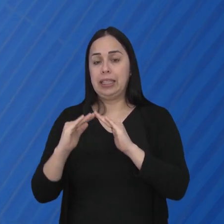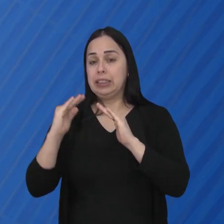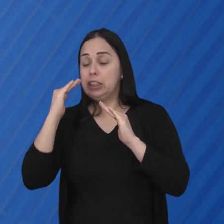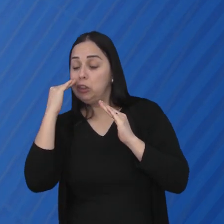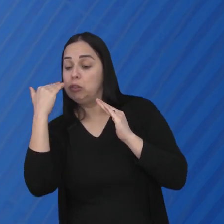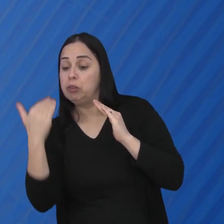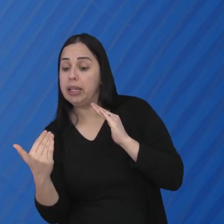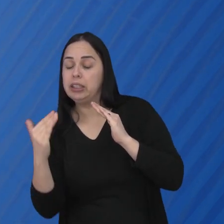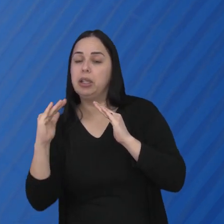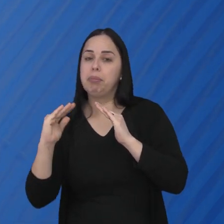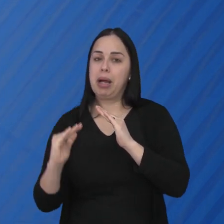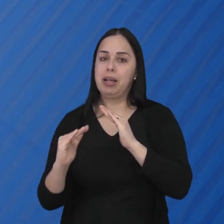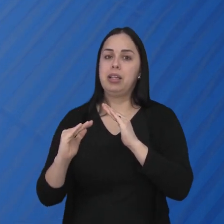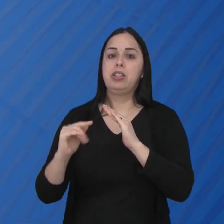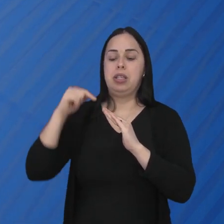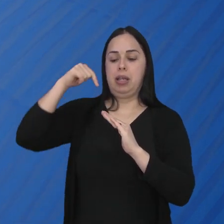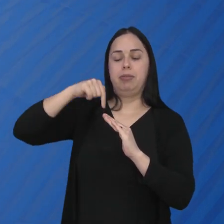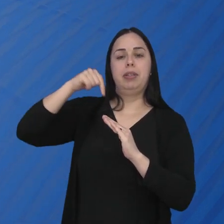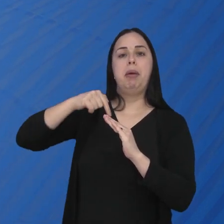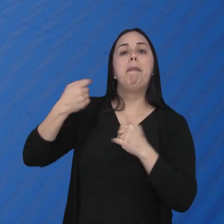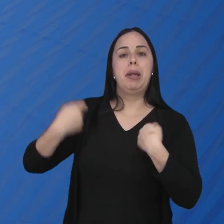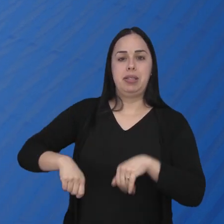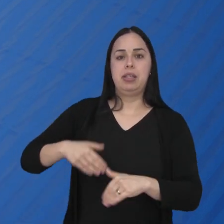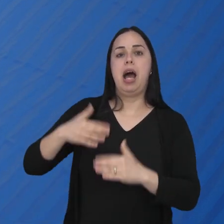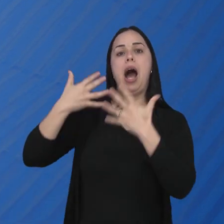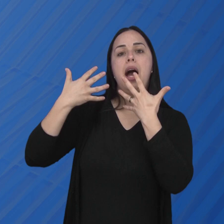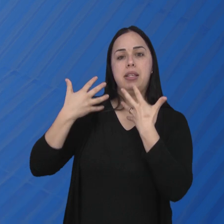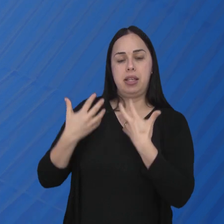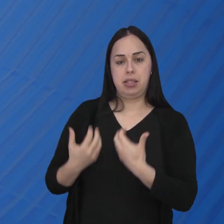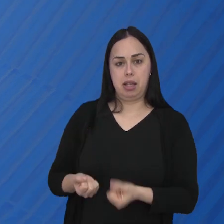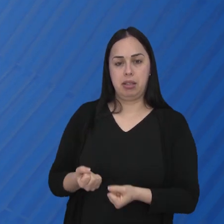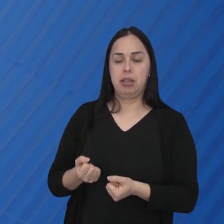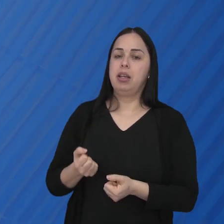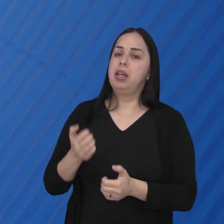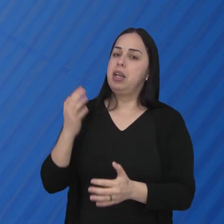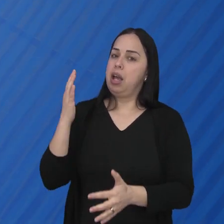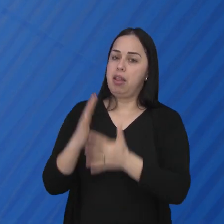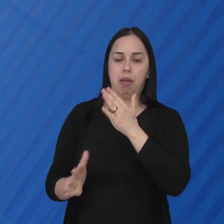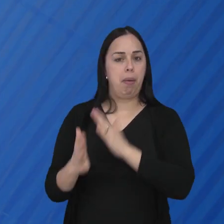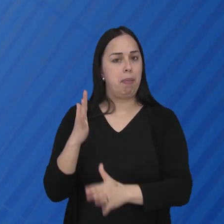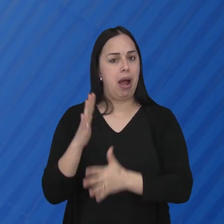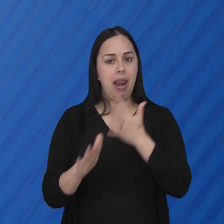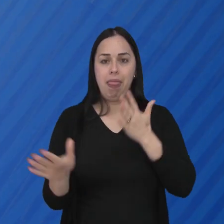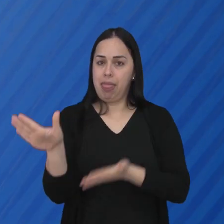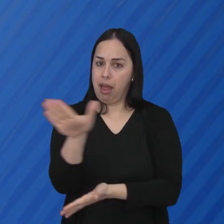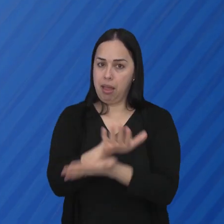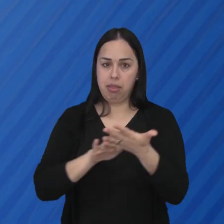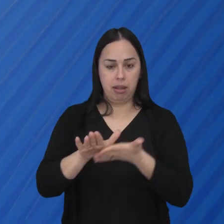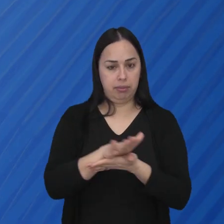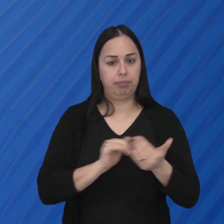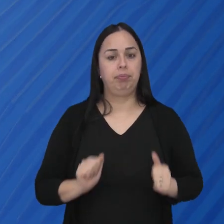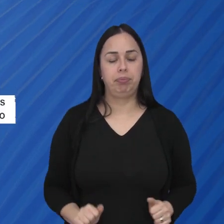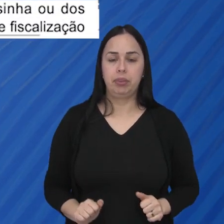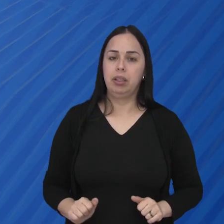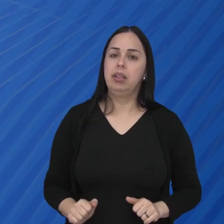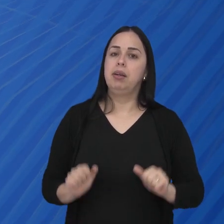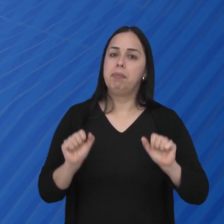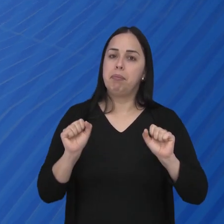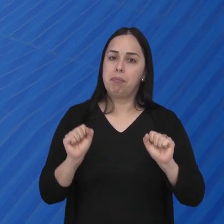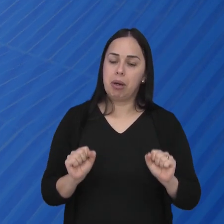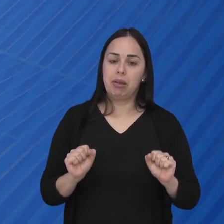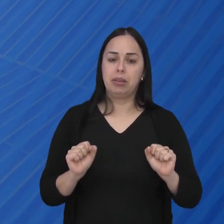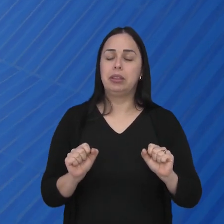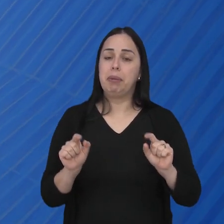de residências, contanto que o proprietário concorde e que não haja transtorno para a vizinhança. Além